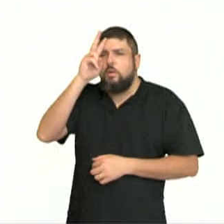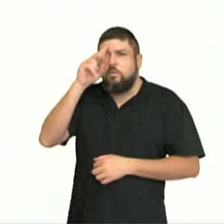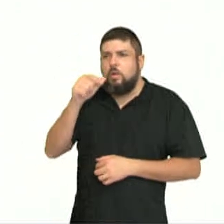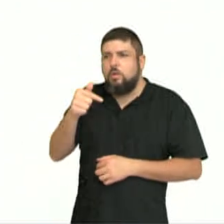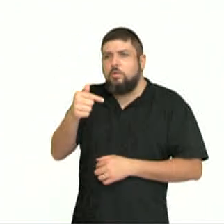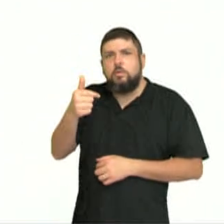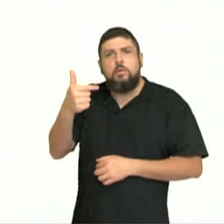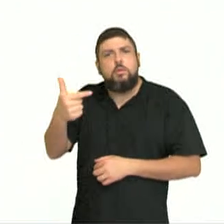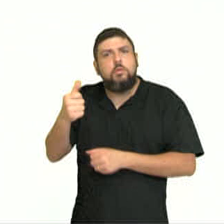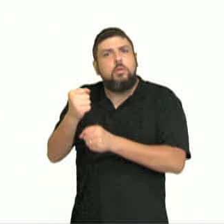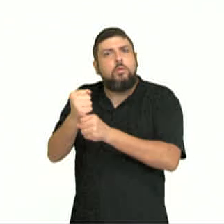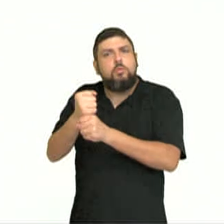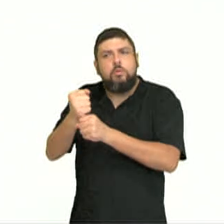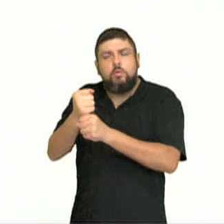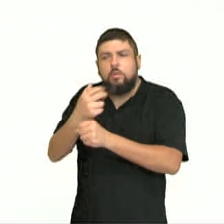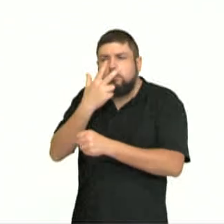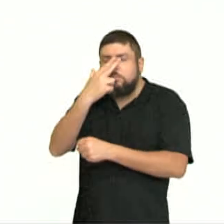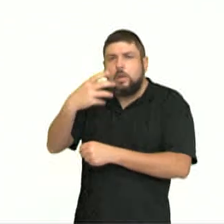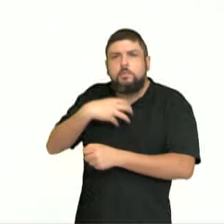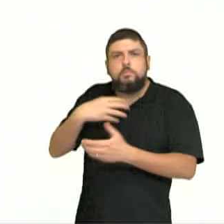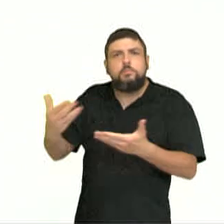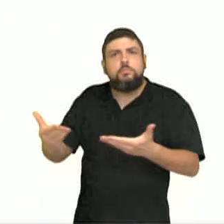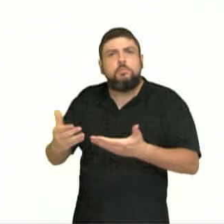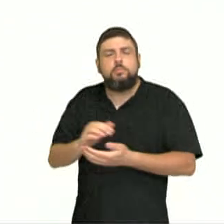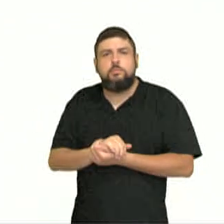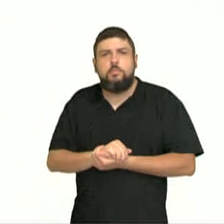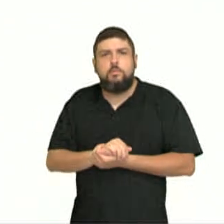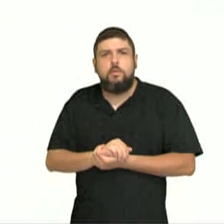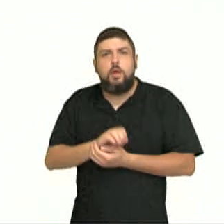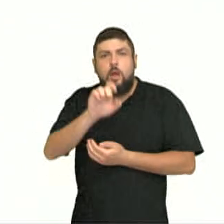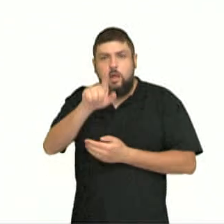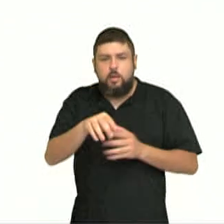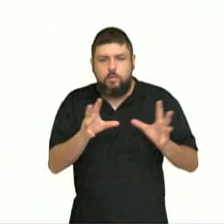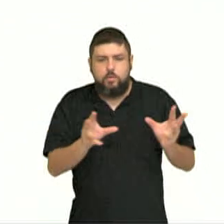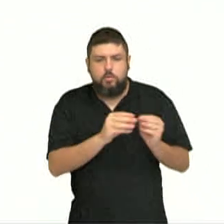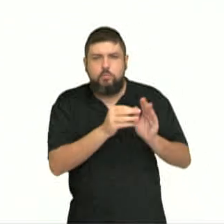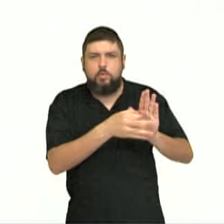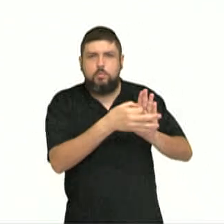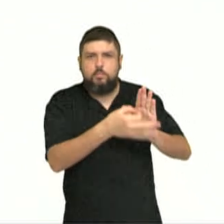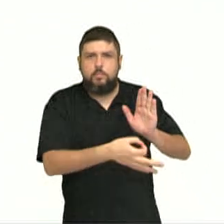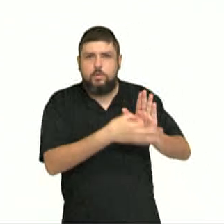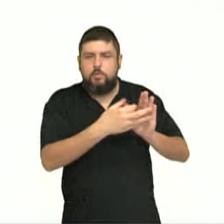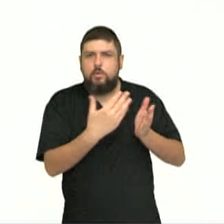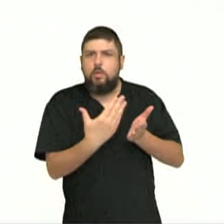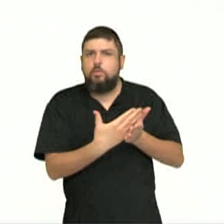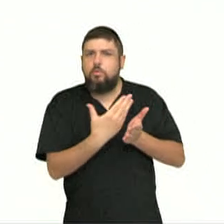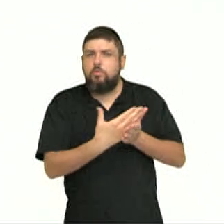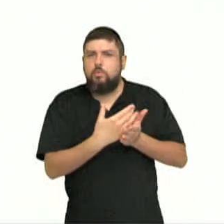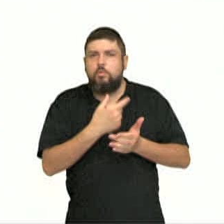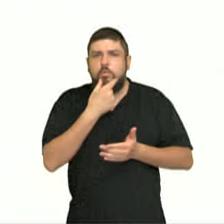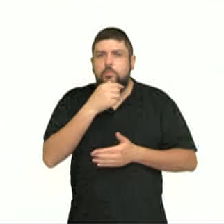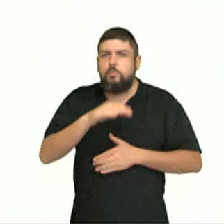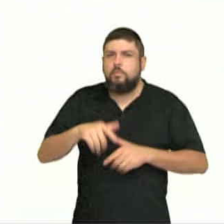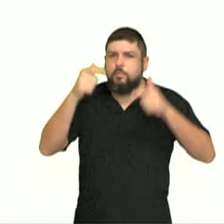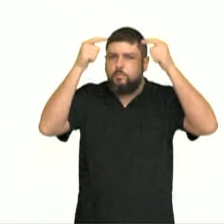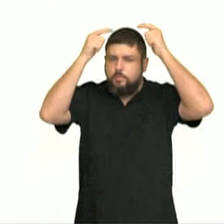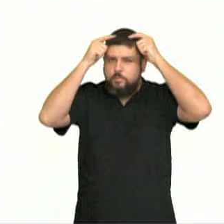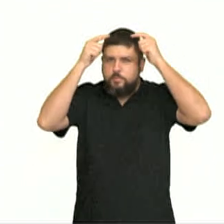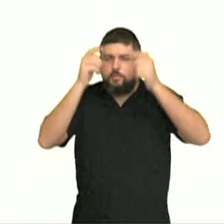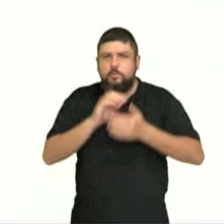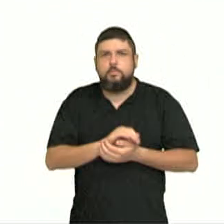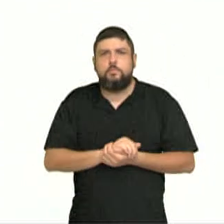tão atual. Faz parte de uma resenha crítica do livro O Pequeno Príncipe. A frase da